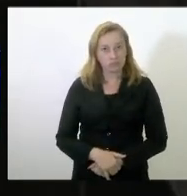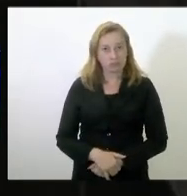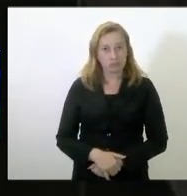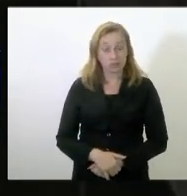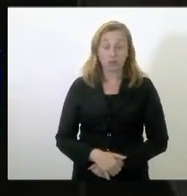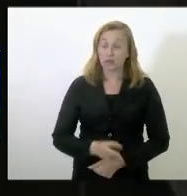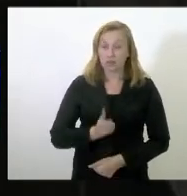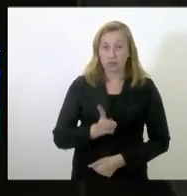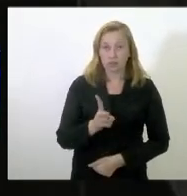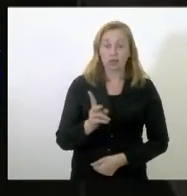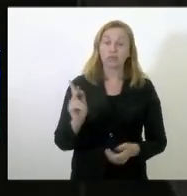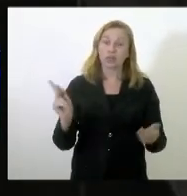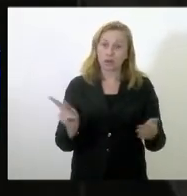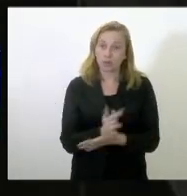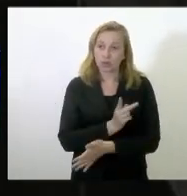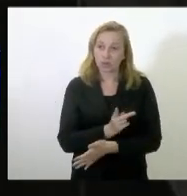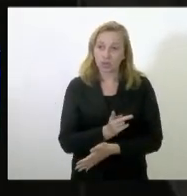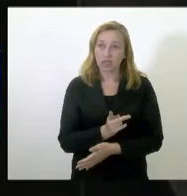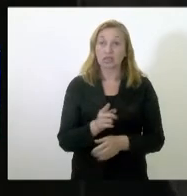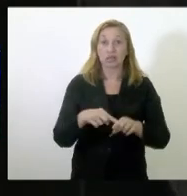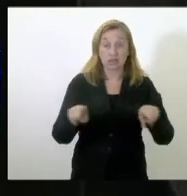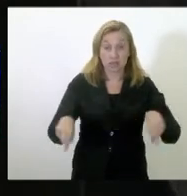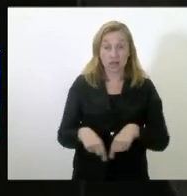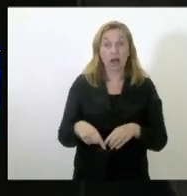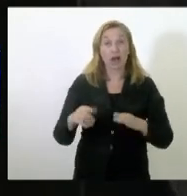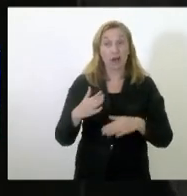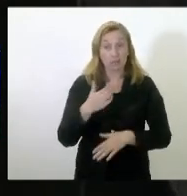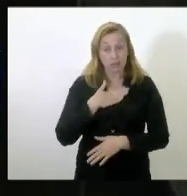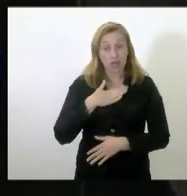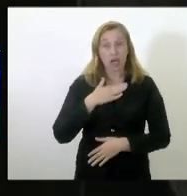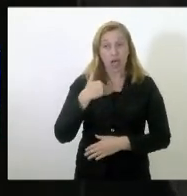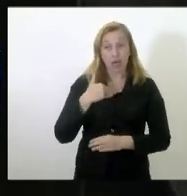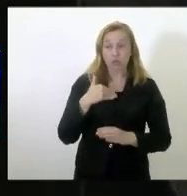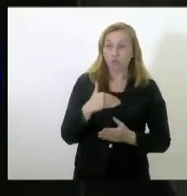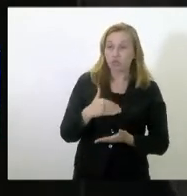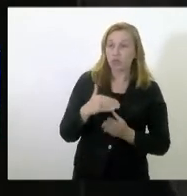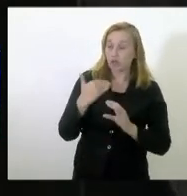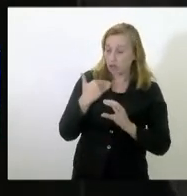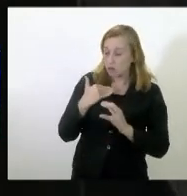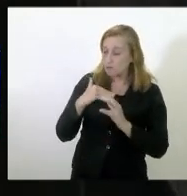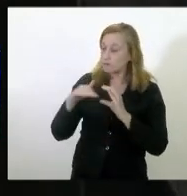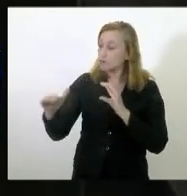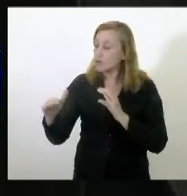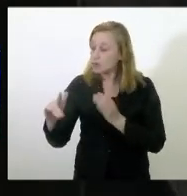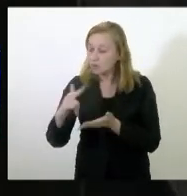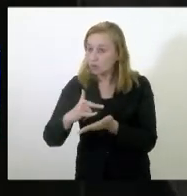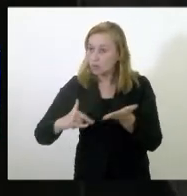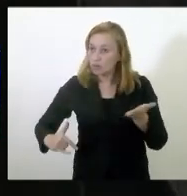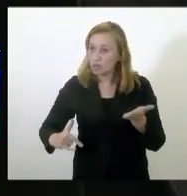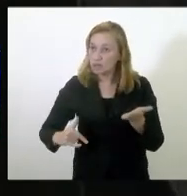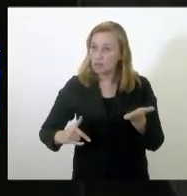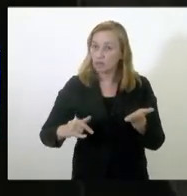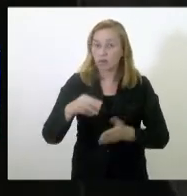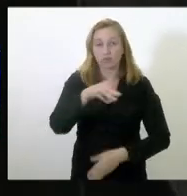Todas as vezes que isso aconteceu no meu gabinete, eu enviei a documentação ao Ministério